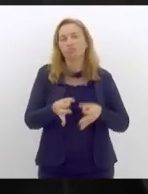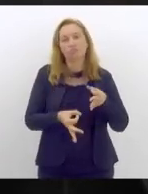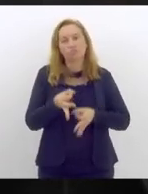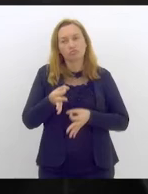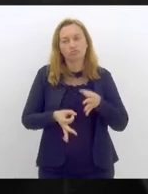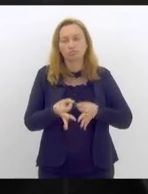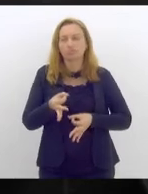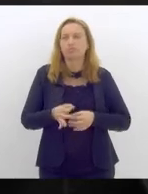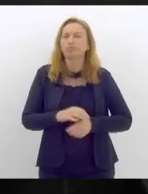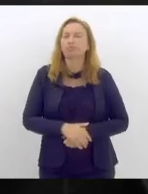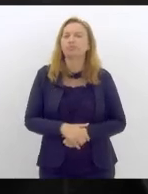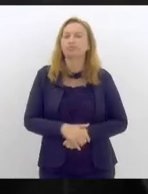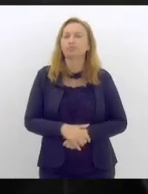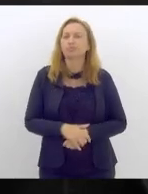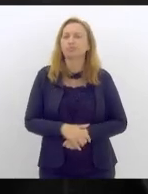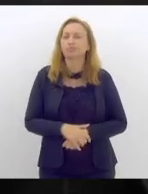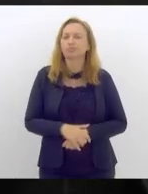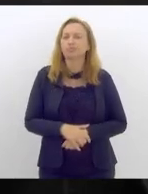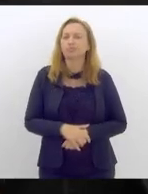verdadeiro